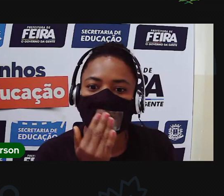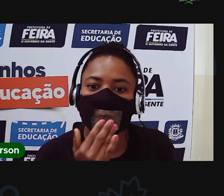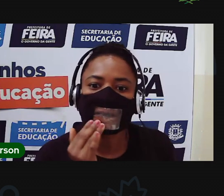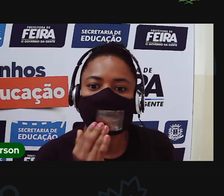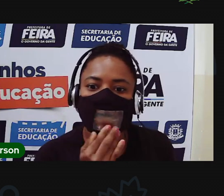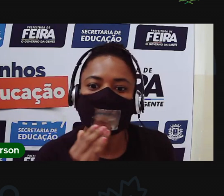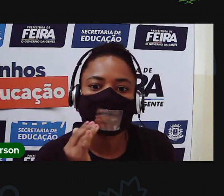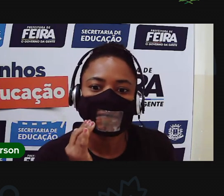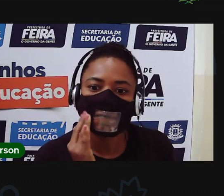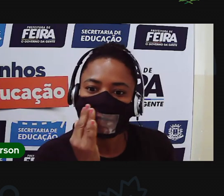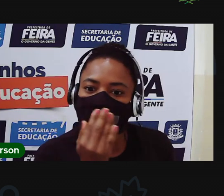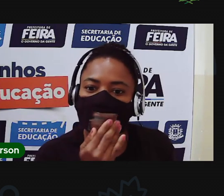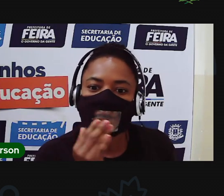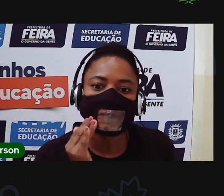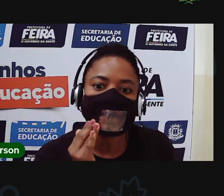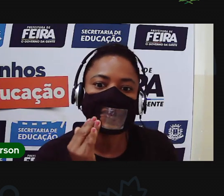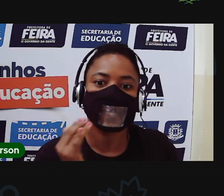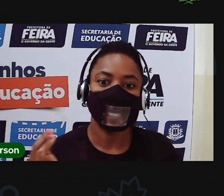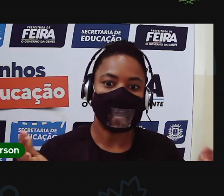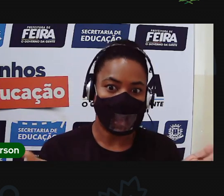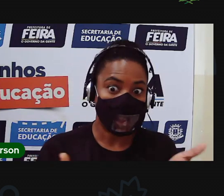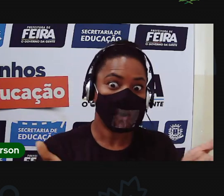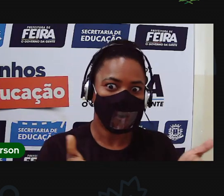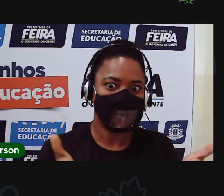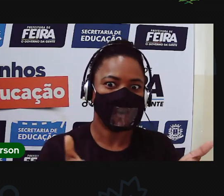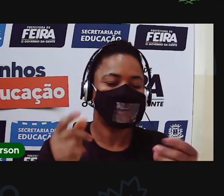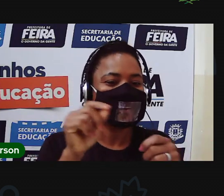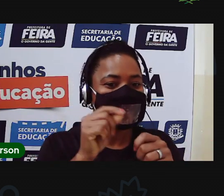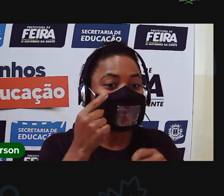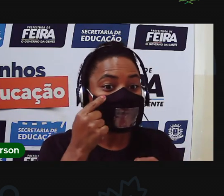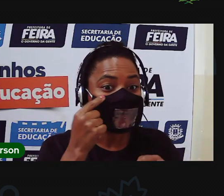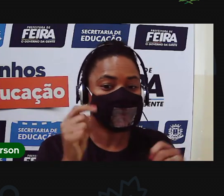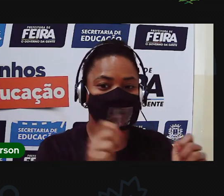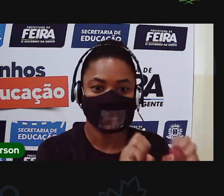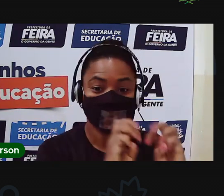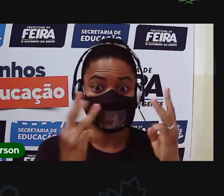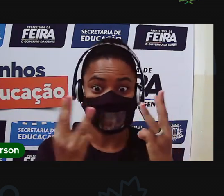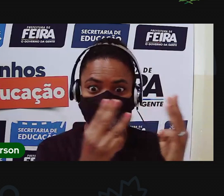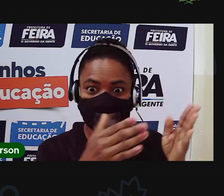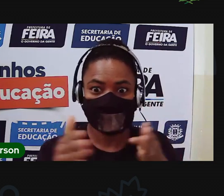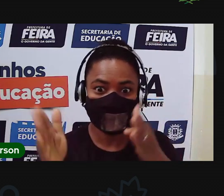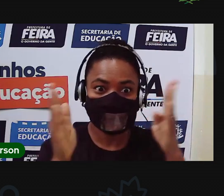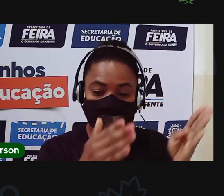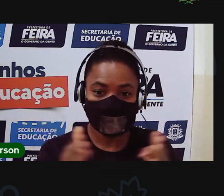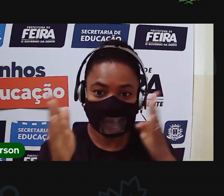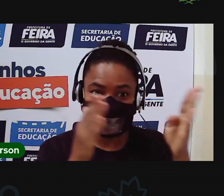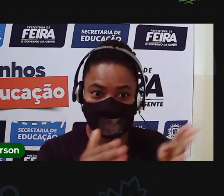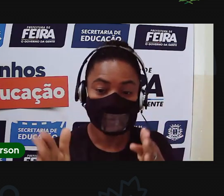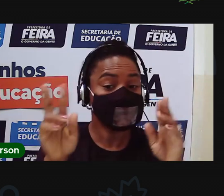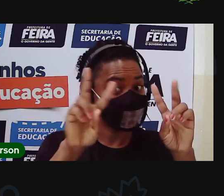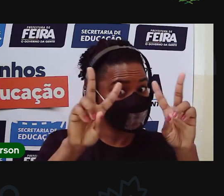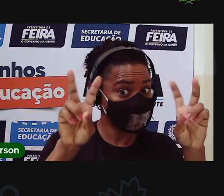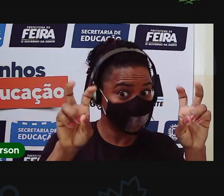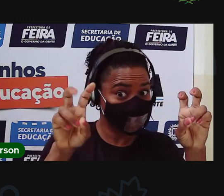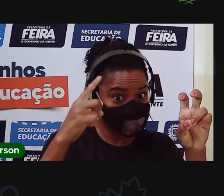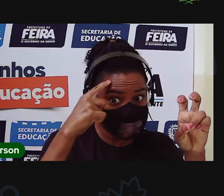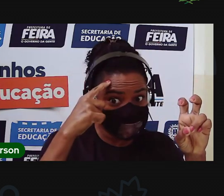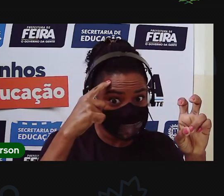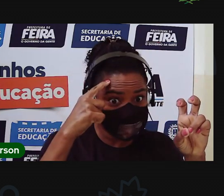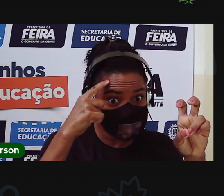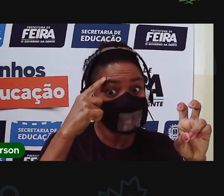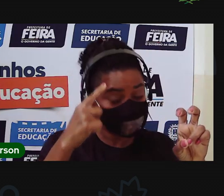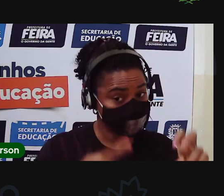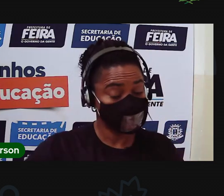Falar um pouquinho sobre essa aula de hoje, né? Que é o título, para quem não pegou lá no início, anota aí. É Autoria e